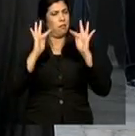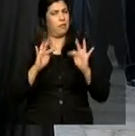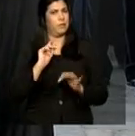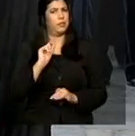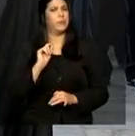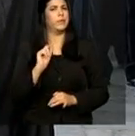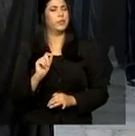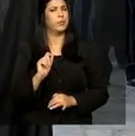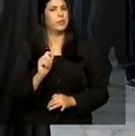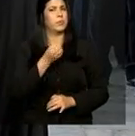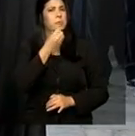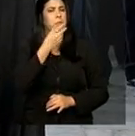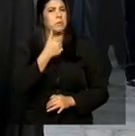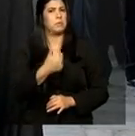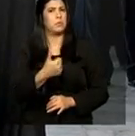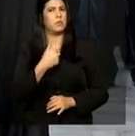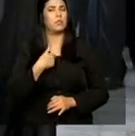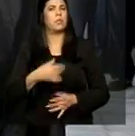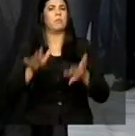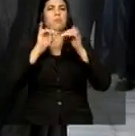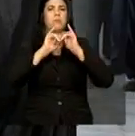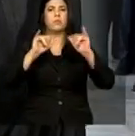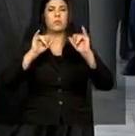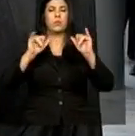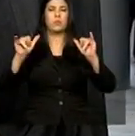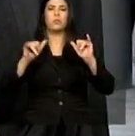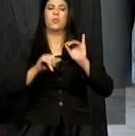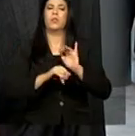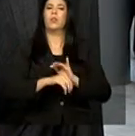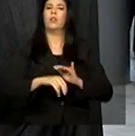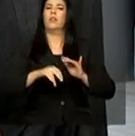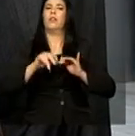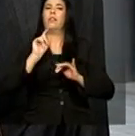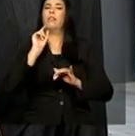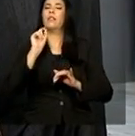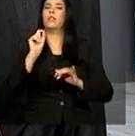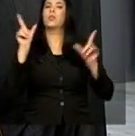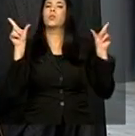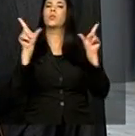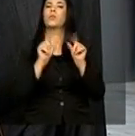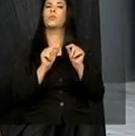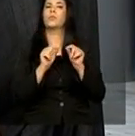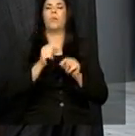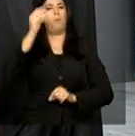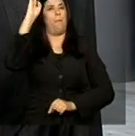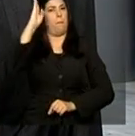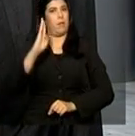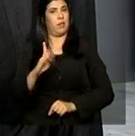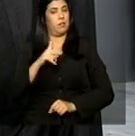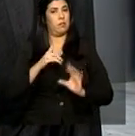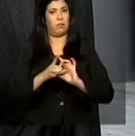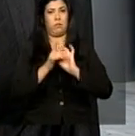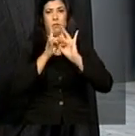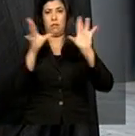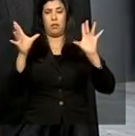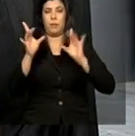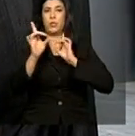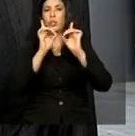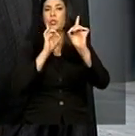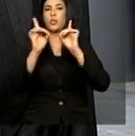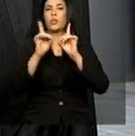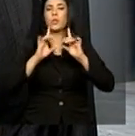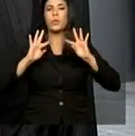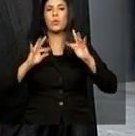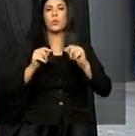que, basicamente, o recado, um sumário do discurso seria dizer o quê? O Brasil está disposto a dialogar com todos os atores que